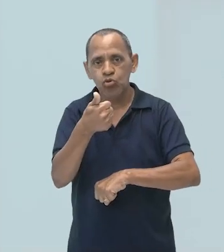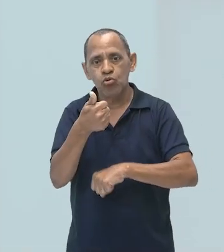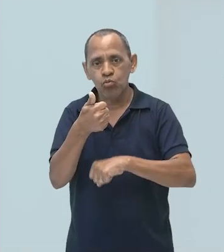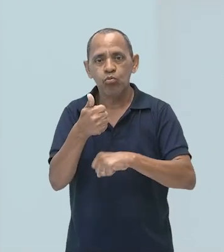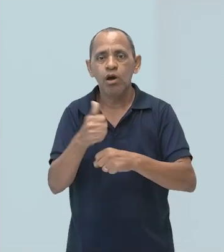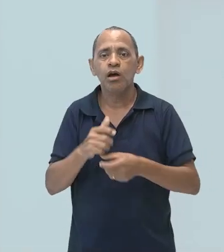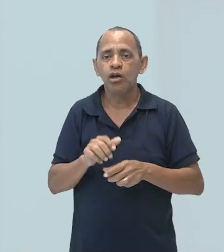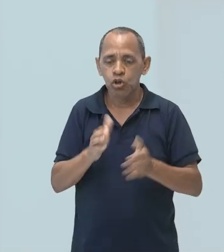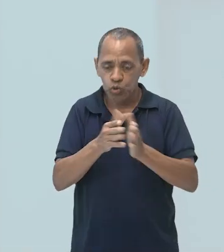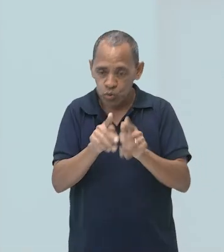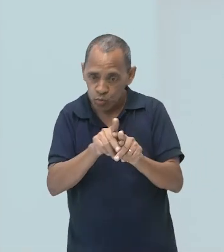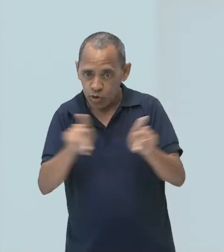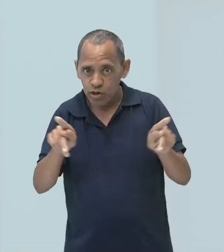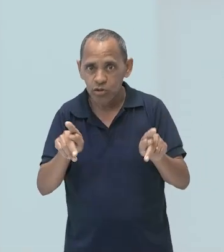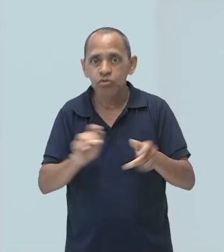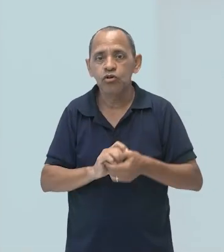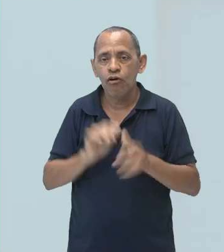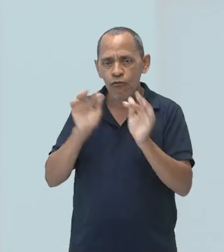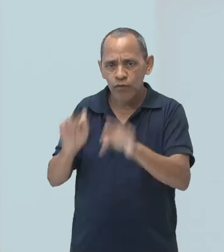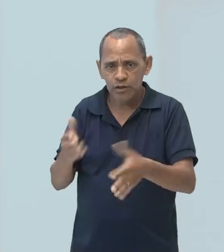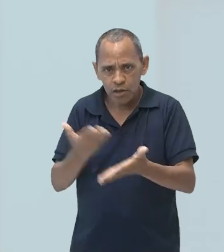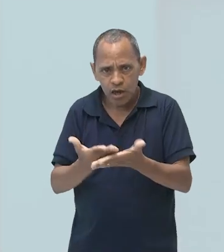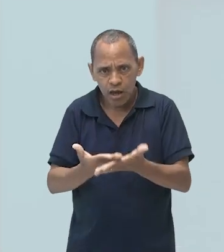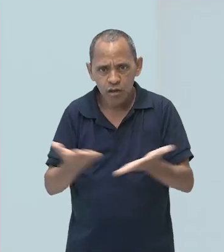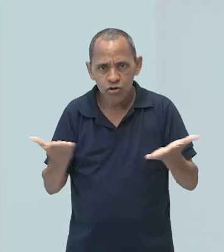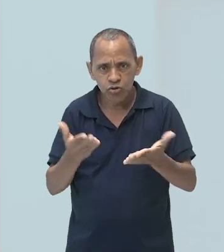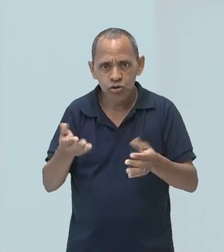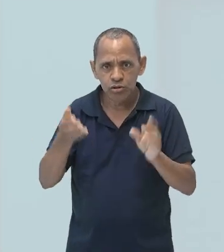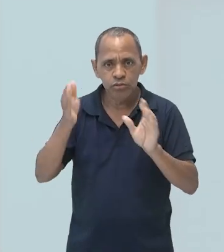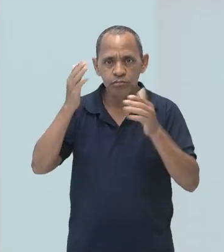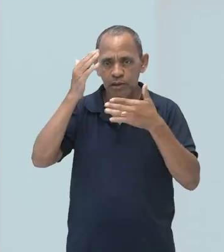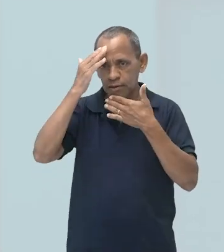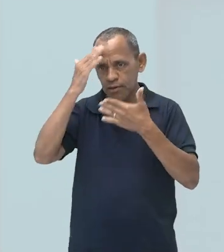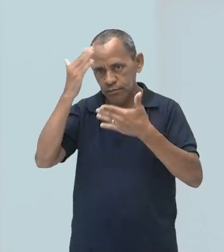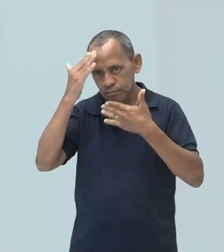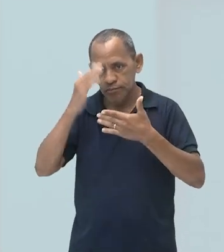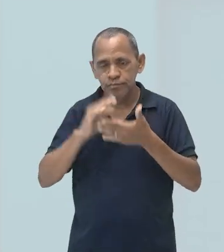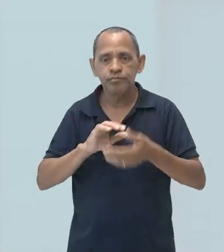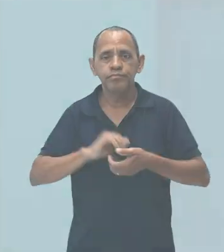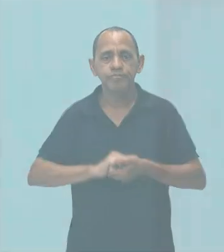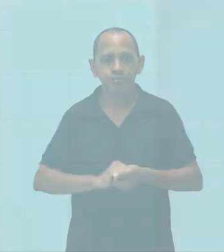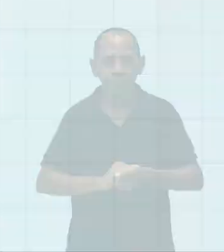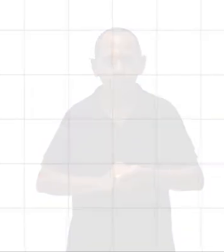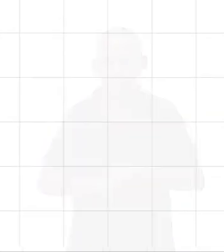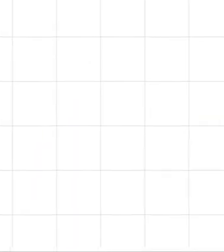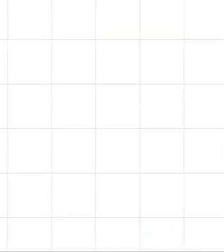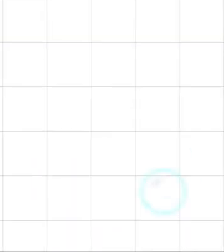ser explicado, eu vou encerrando por aqui. Agradeço a todos vocês, fiquem bem e até a próxima.